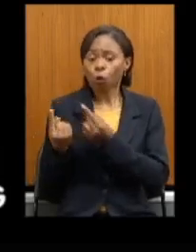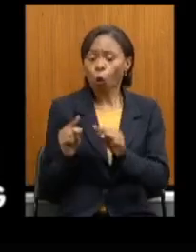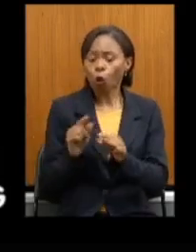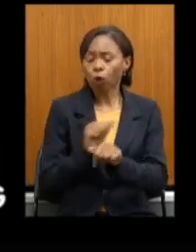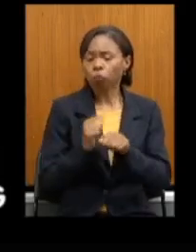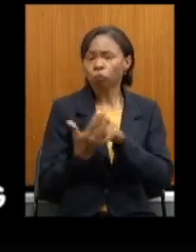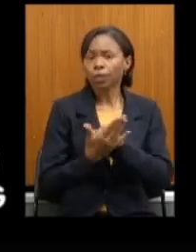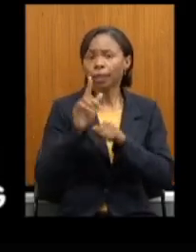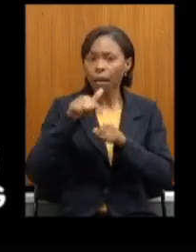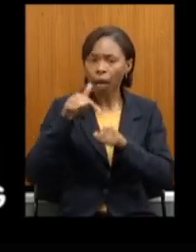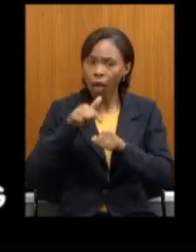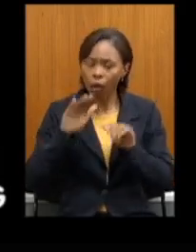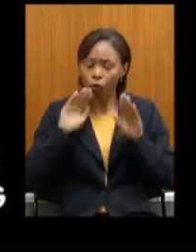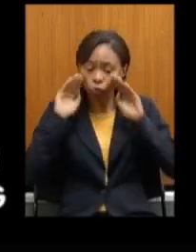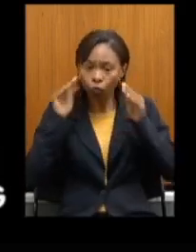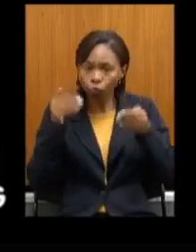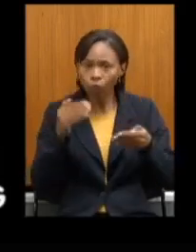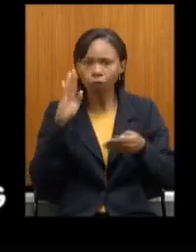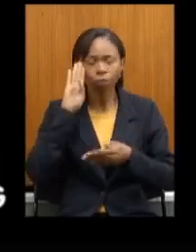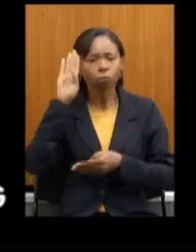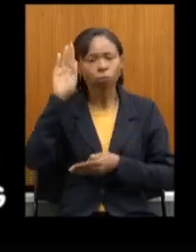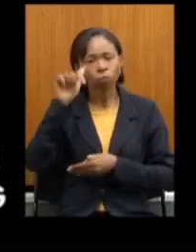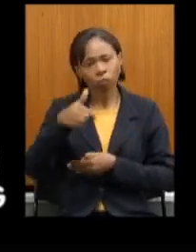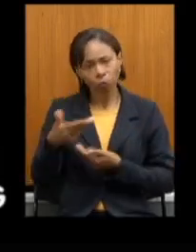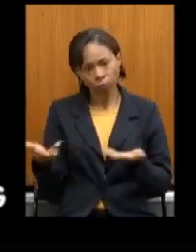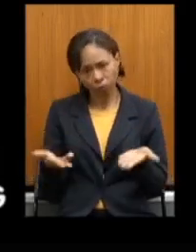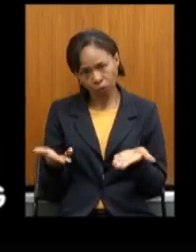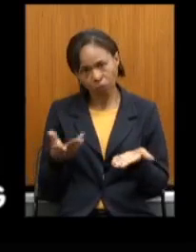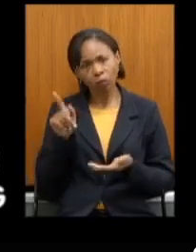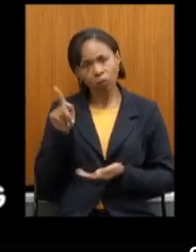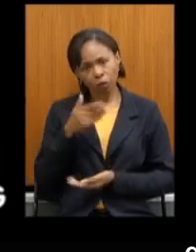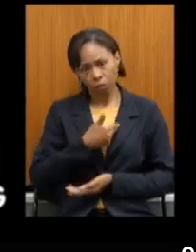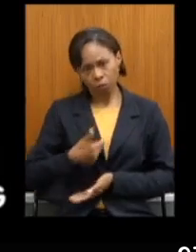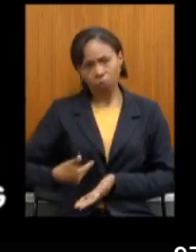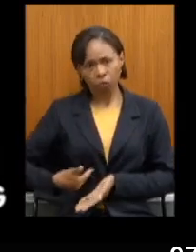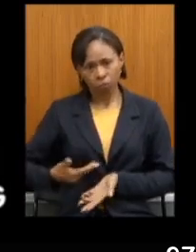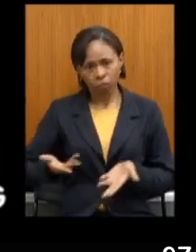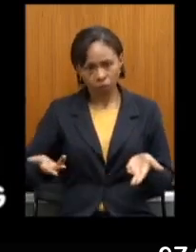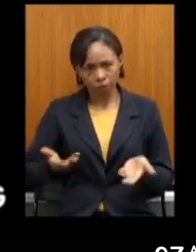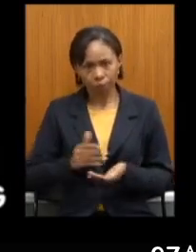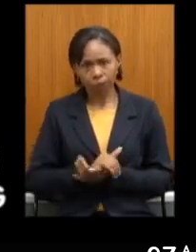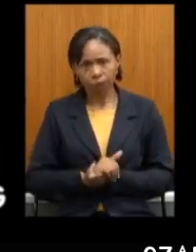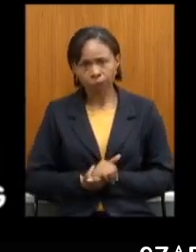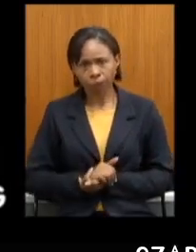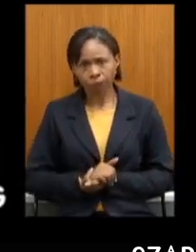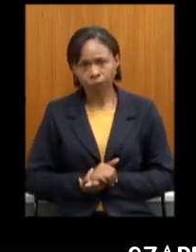foco principal de hoje, quem governa o nosso país. Essa é...